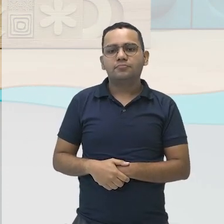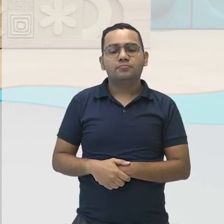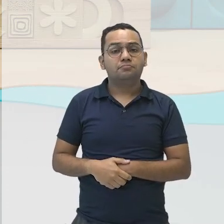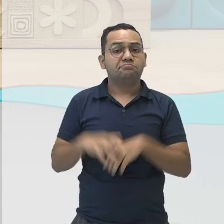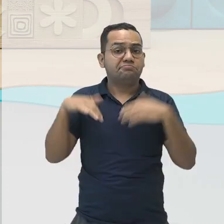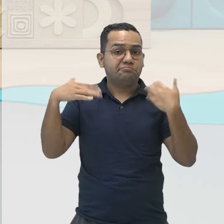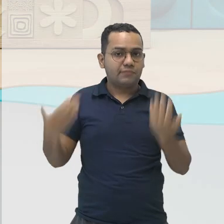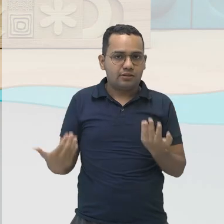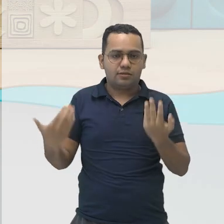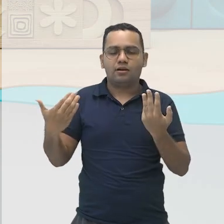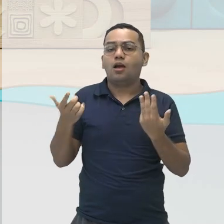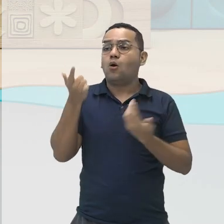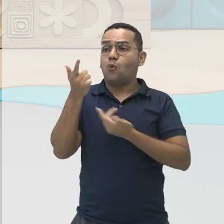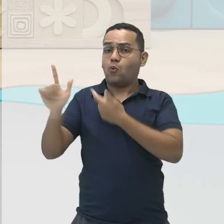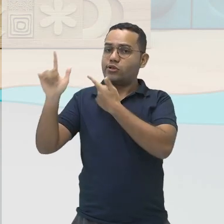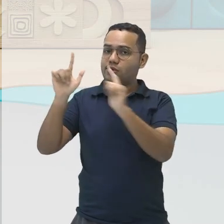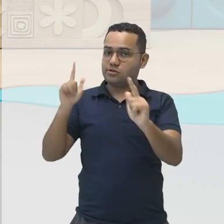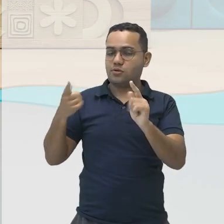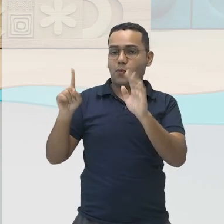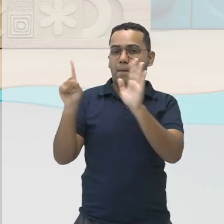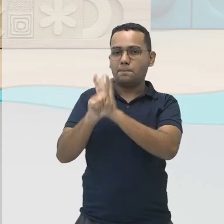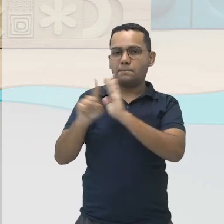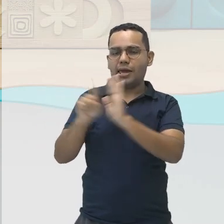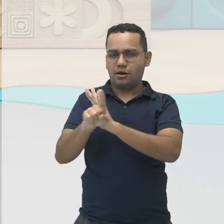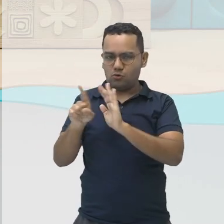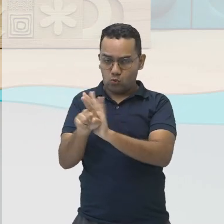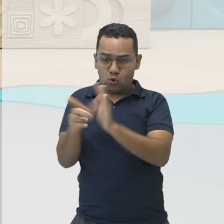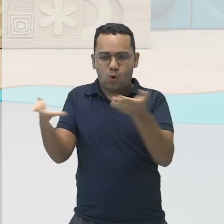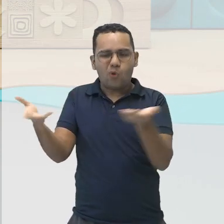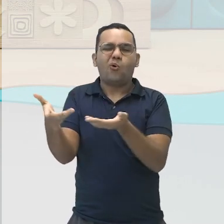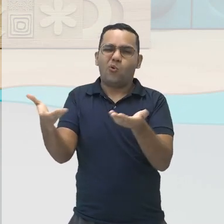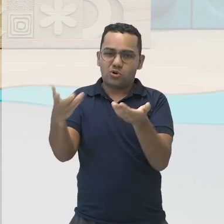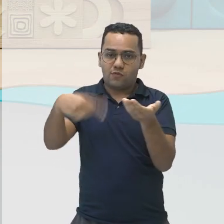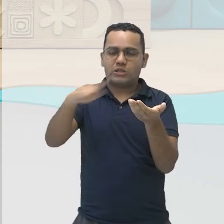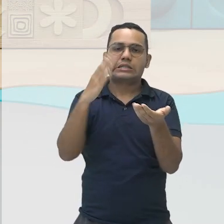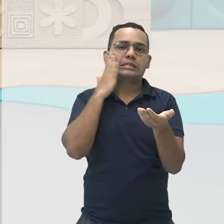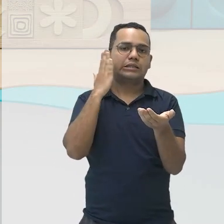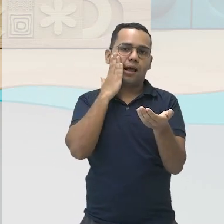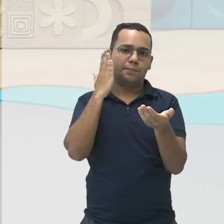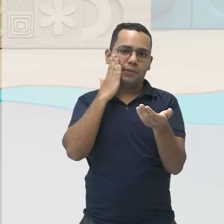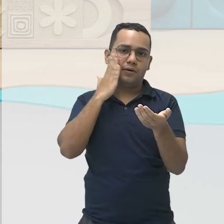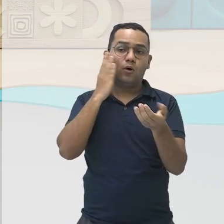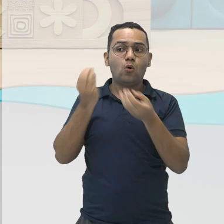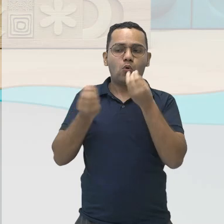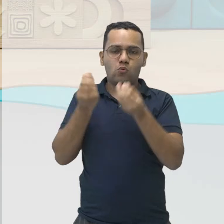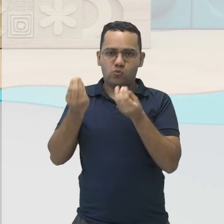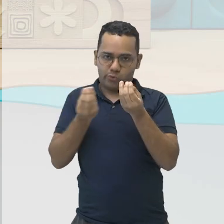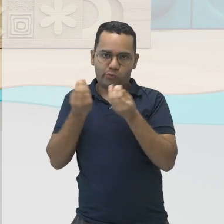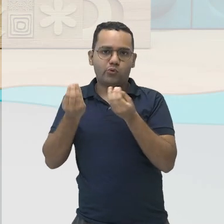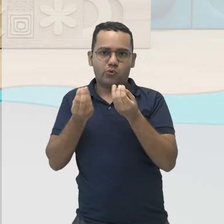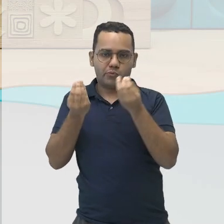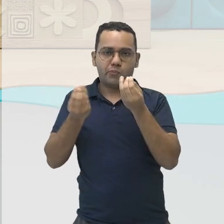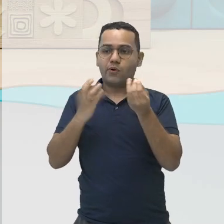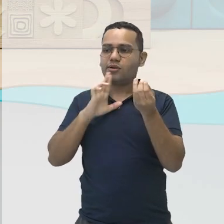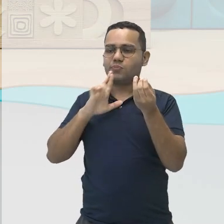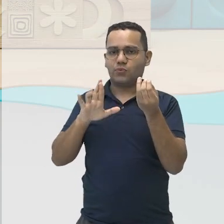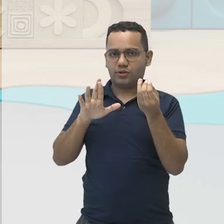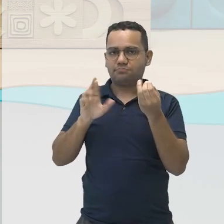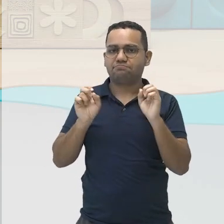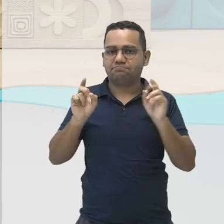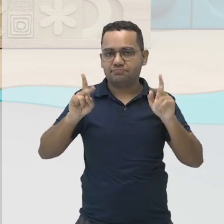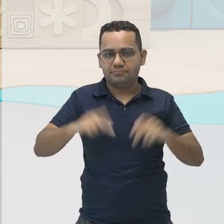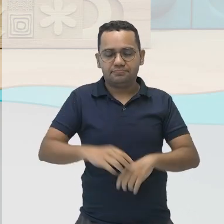a gente vai passar a ter essas respostas a partir dos conteúdos abordados durante essa aula.